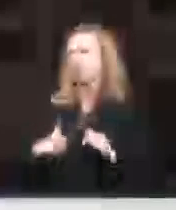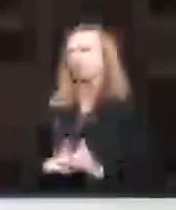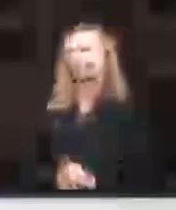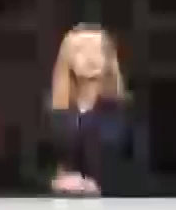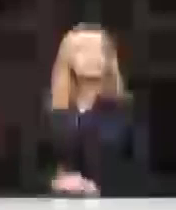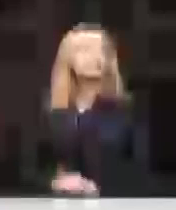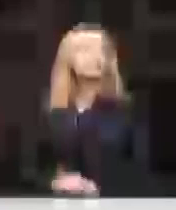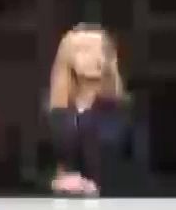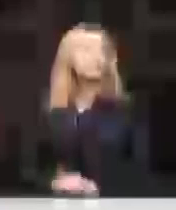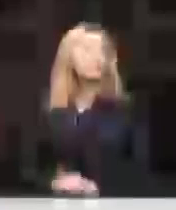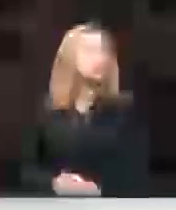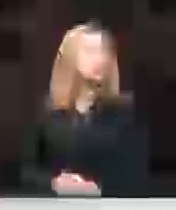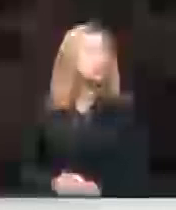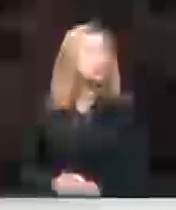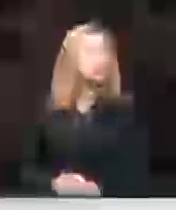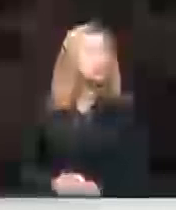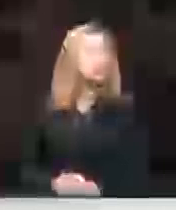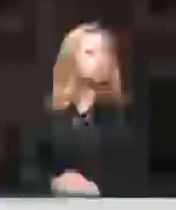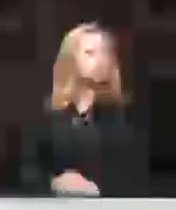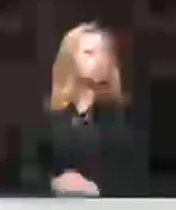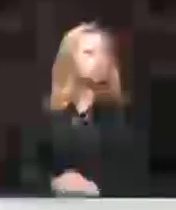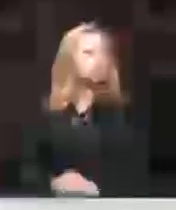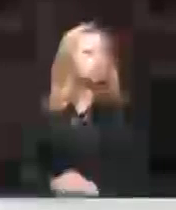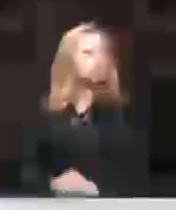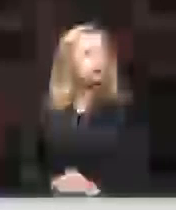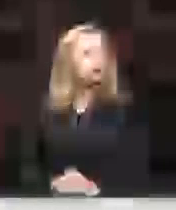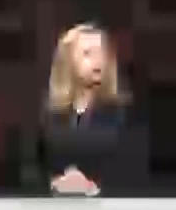Não com a beleza, mas com a atuação.